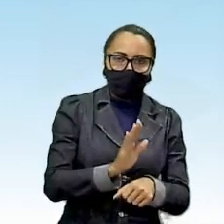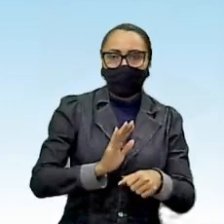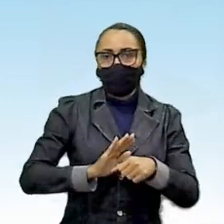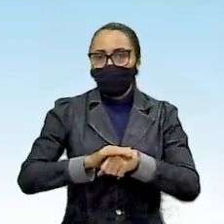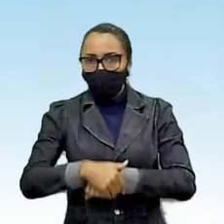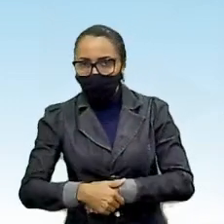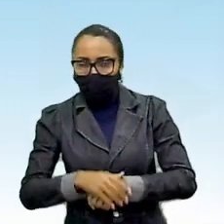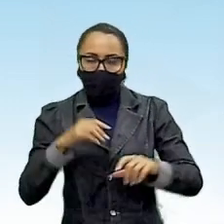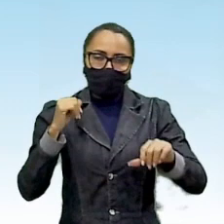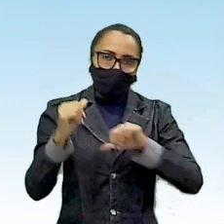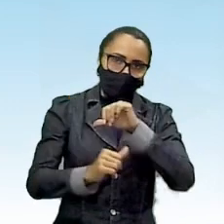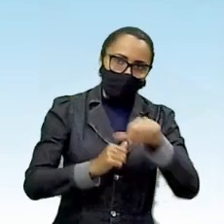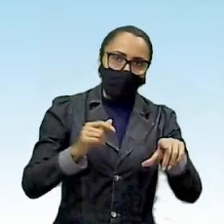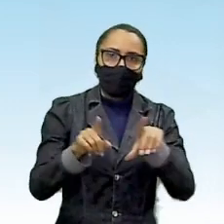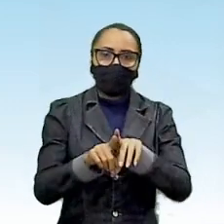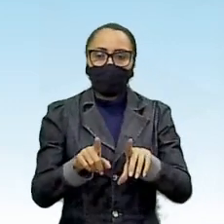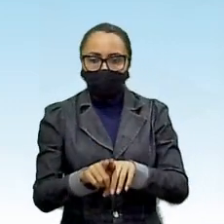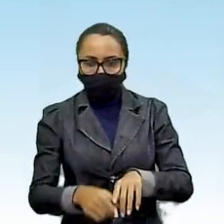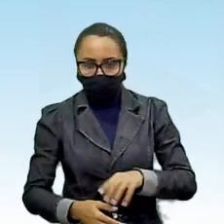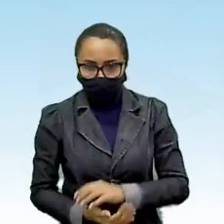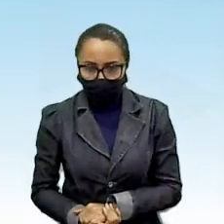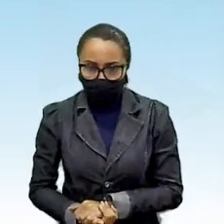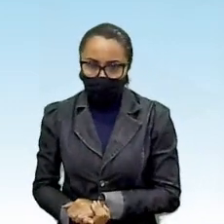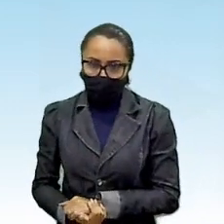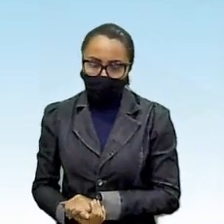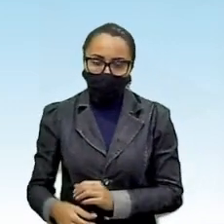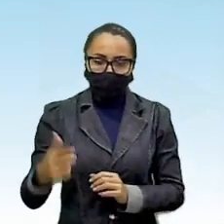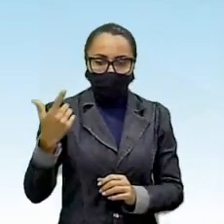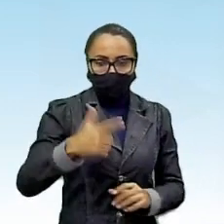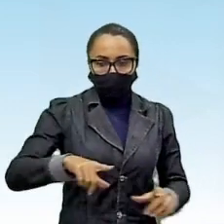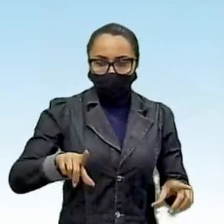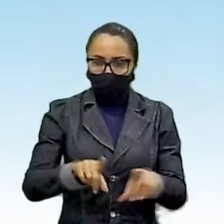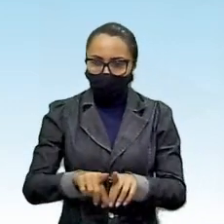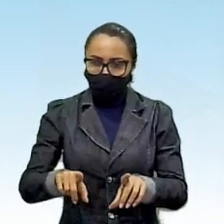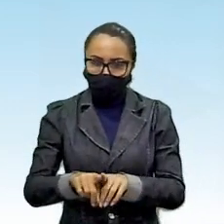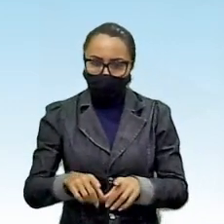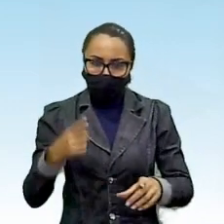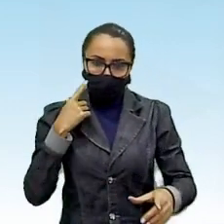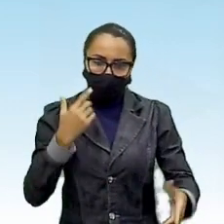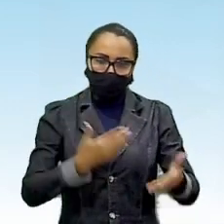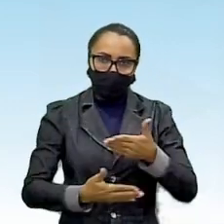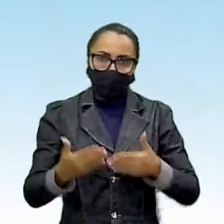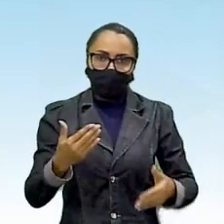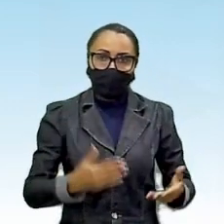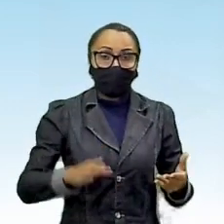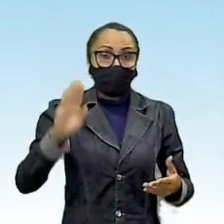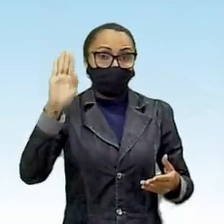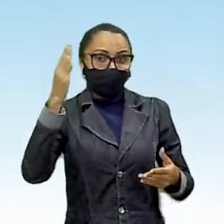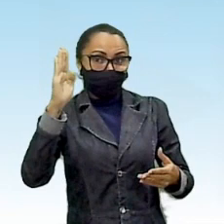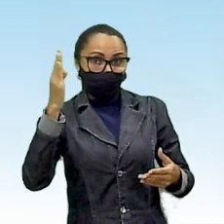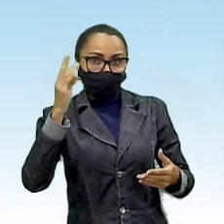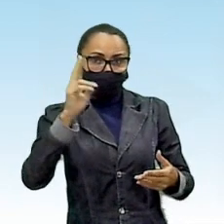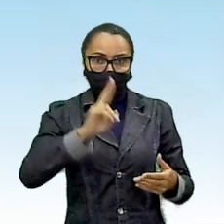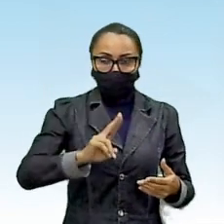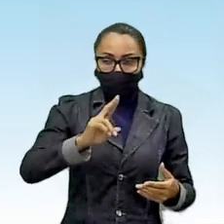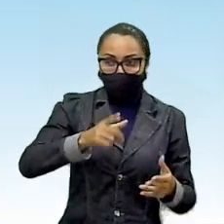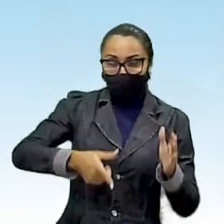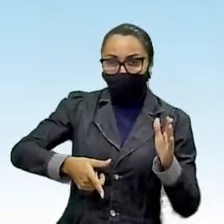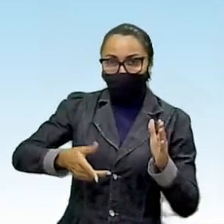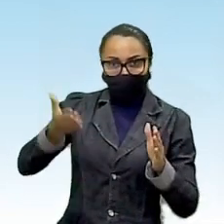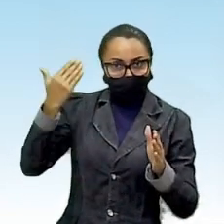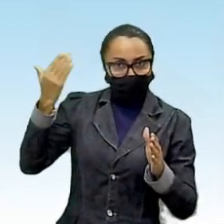Então, modificou também. Outra também modificação é em relação ao uso do banheiro. Então, o banheiro antes